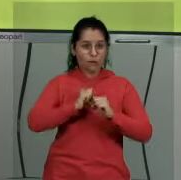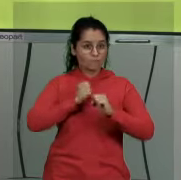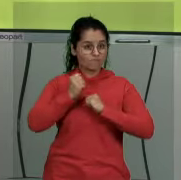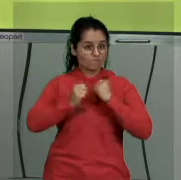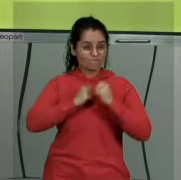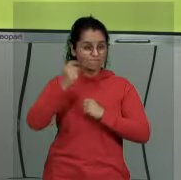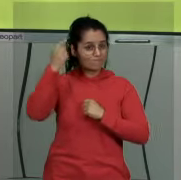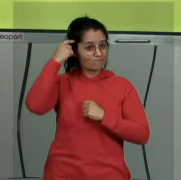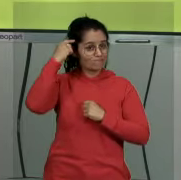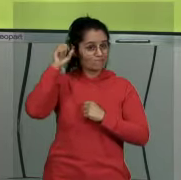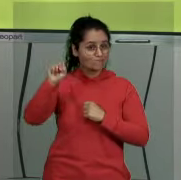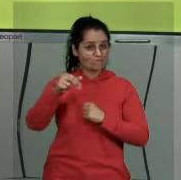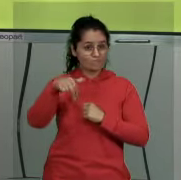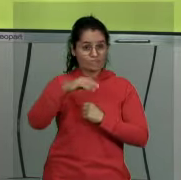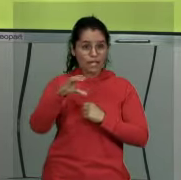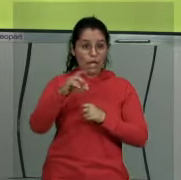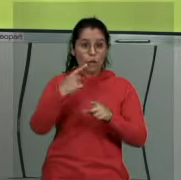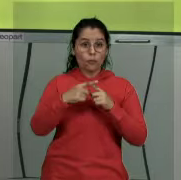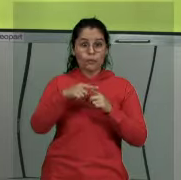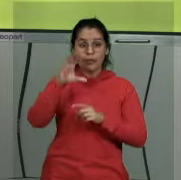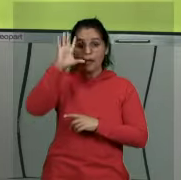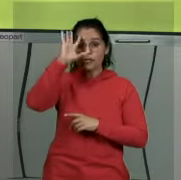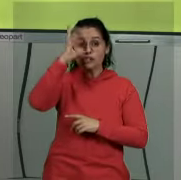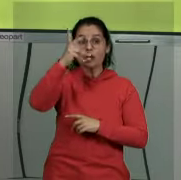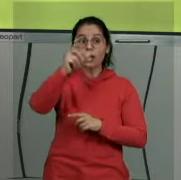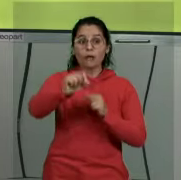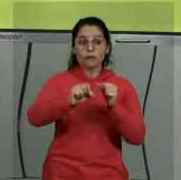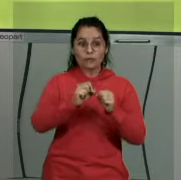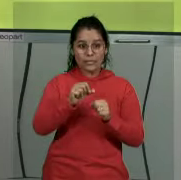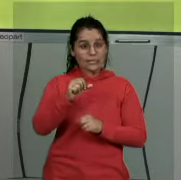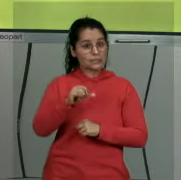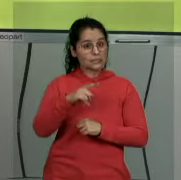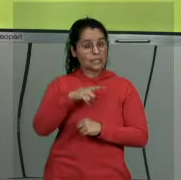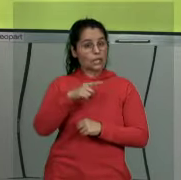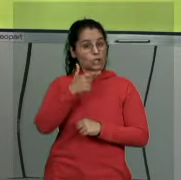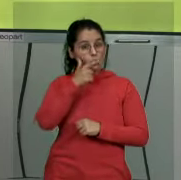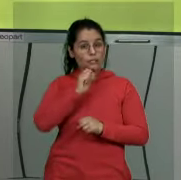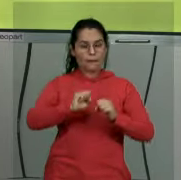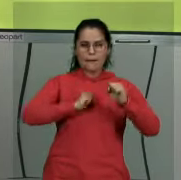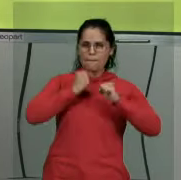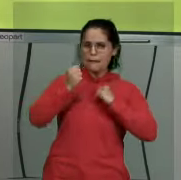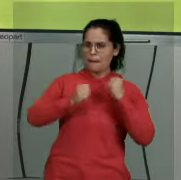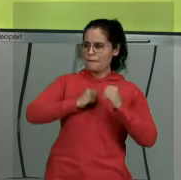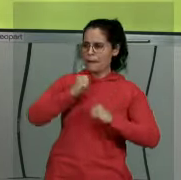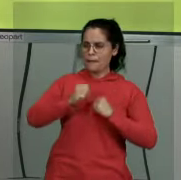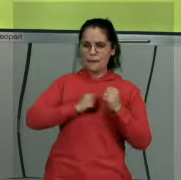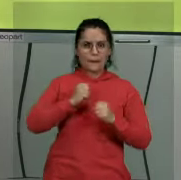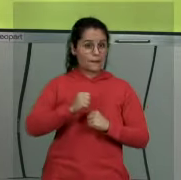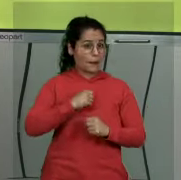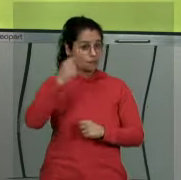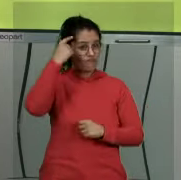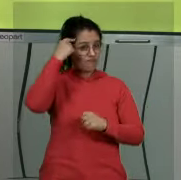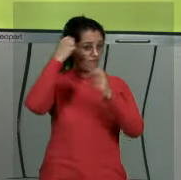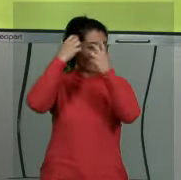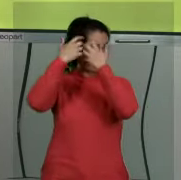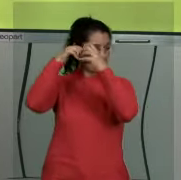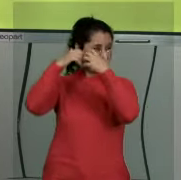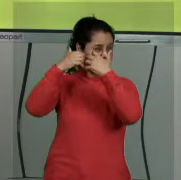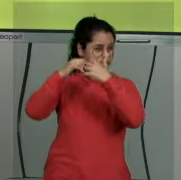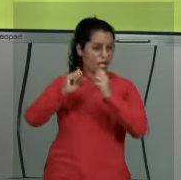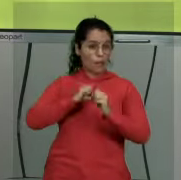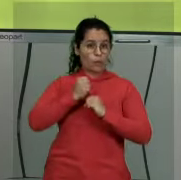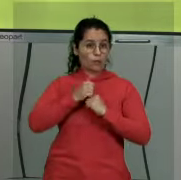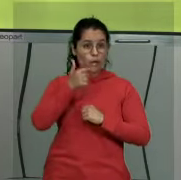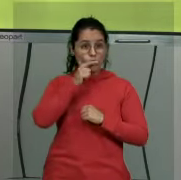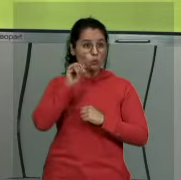sistema nervoso central porque eles achavam que quando eles ficavam perturbados, o sistema nervoso deles, né, não